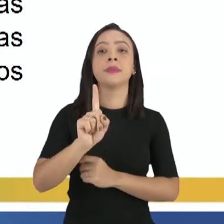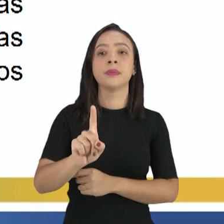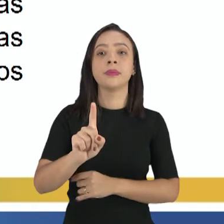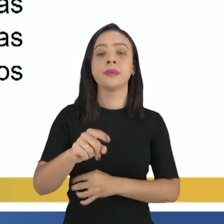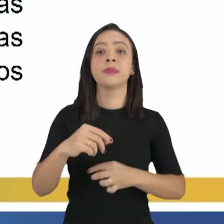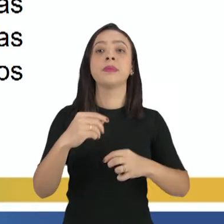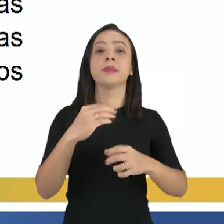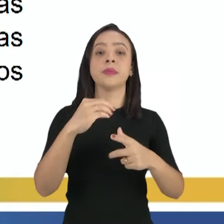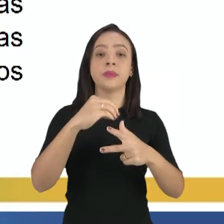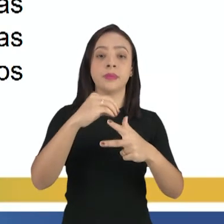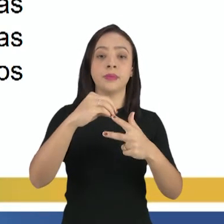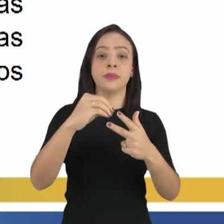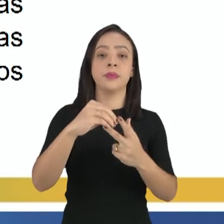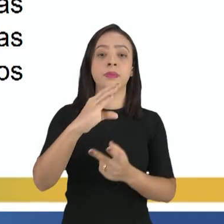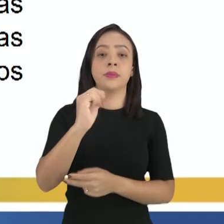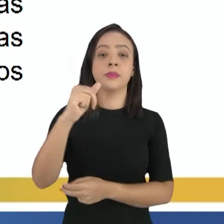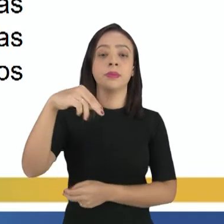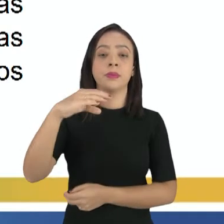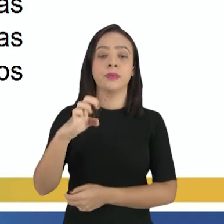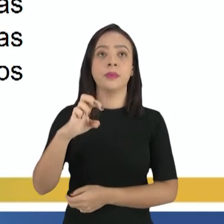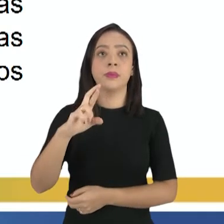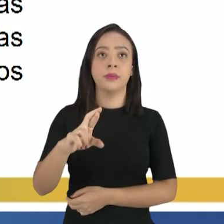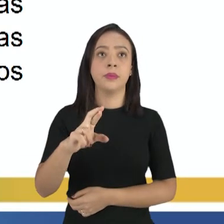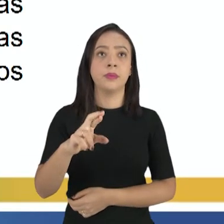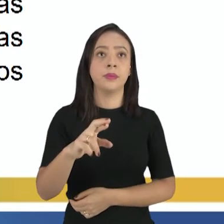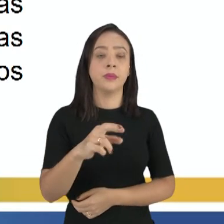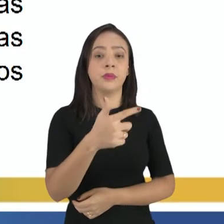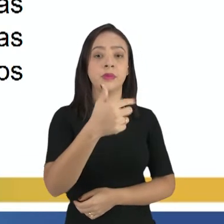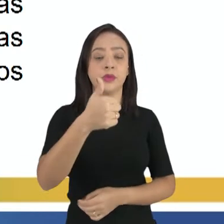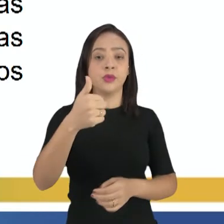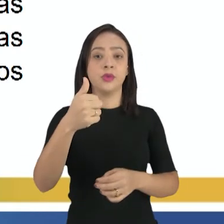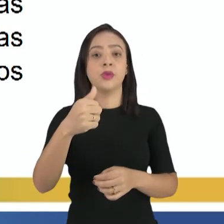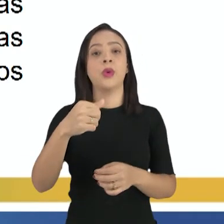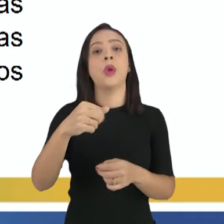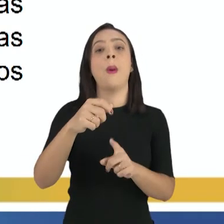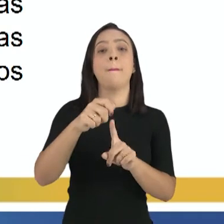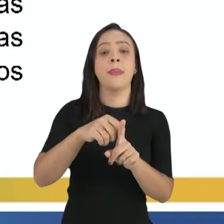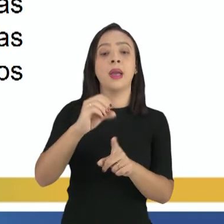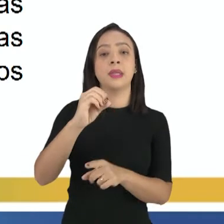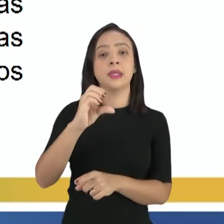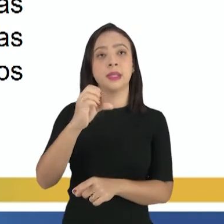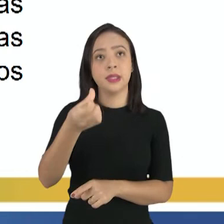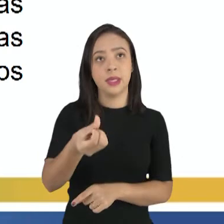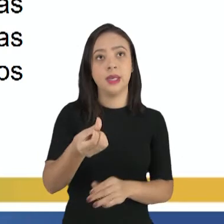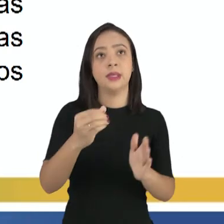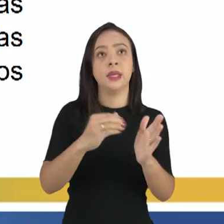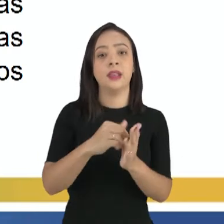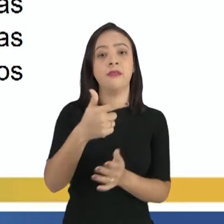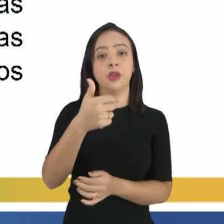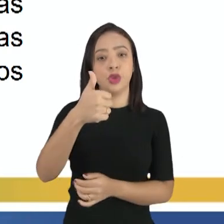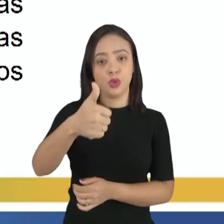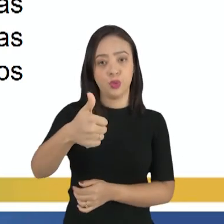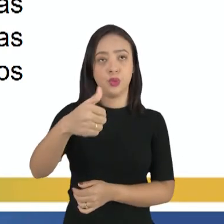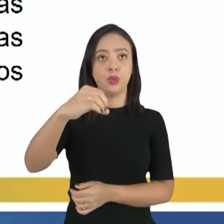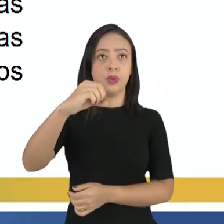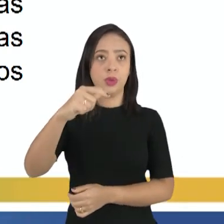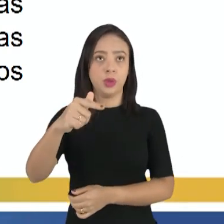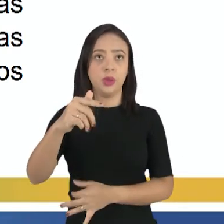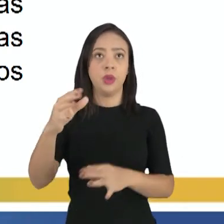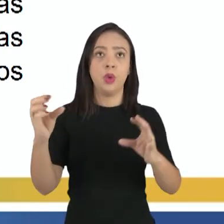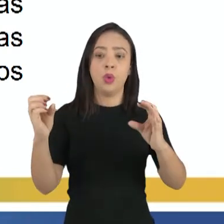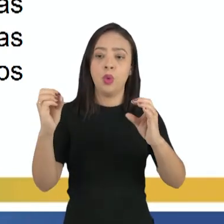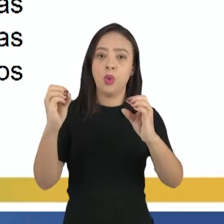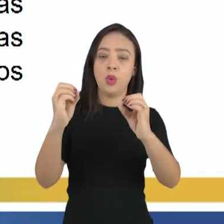Enem câncer de 21 26 a 28 7 o eclipse em seu signo vai